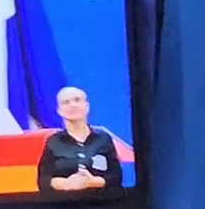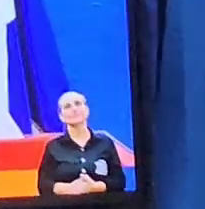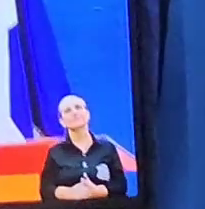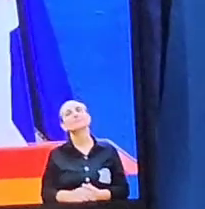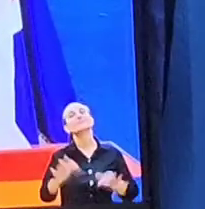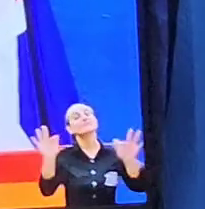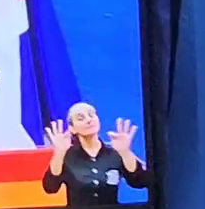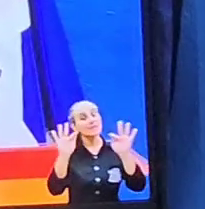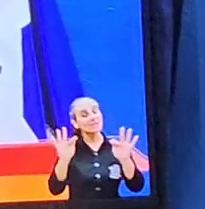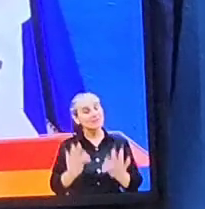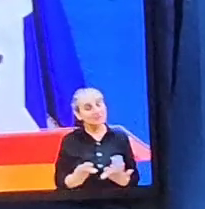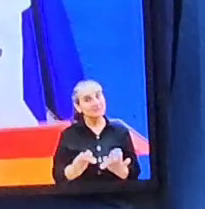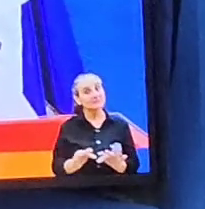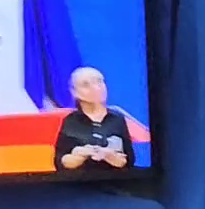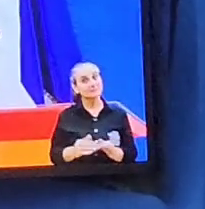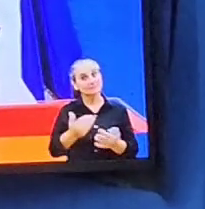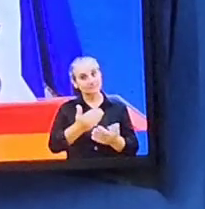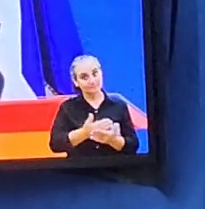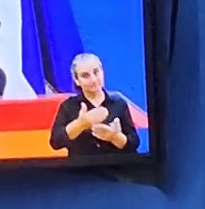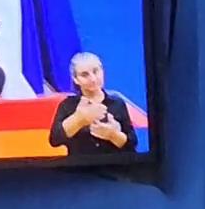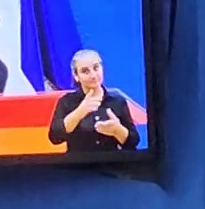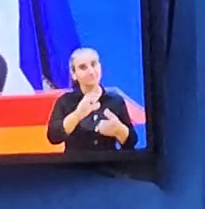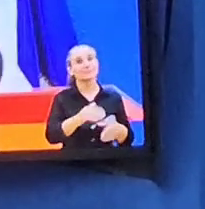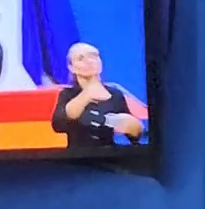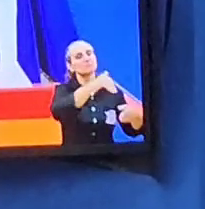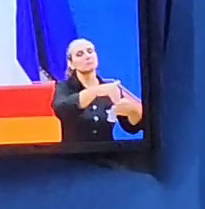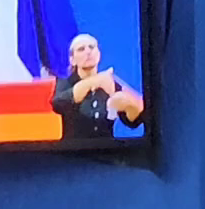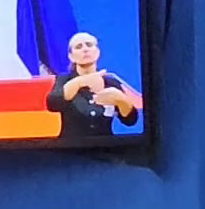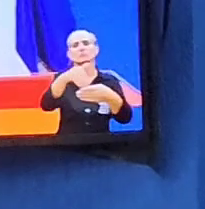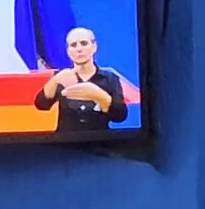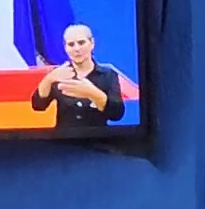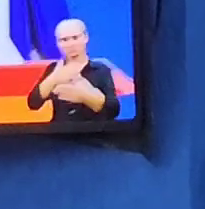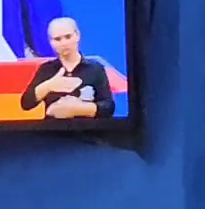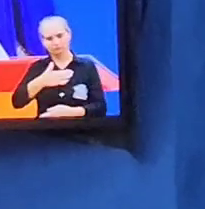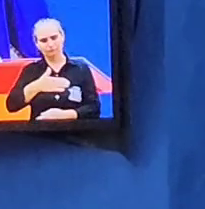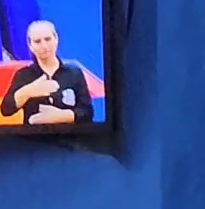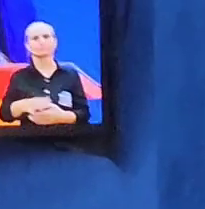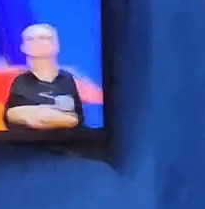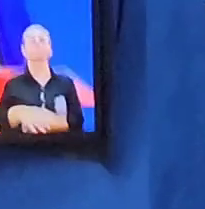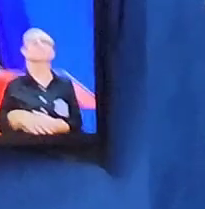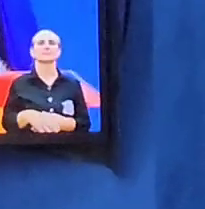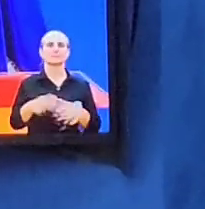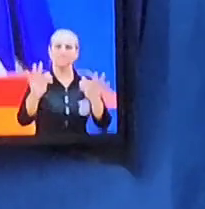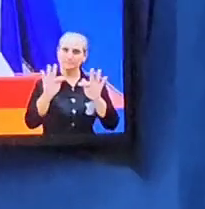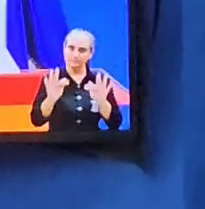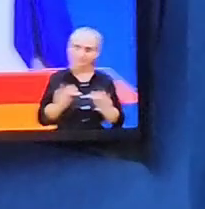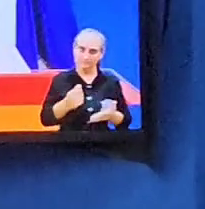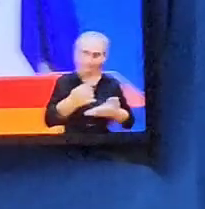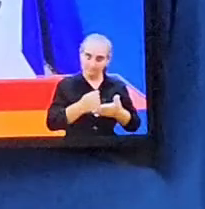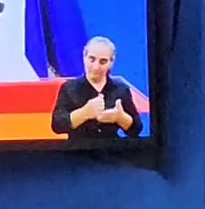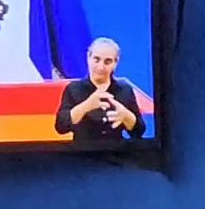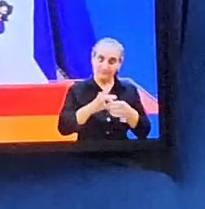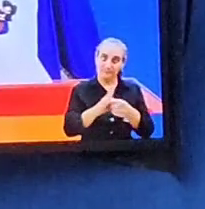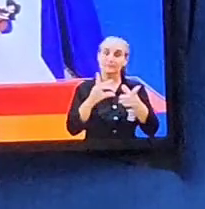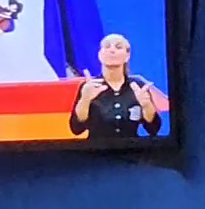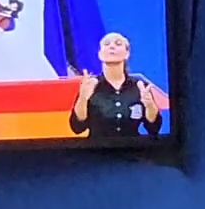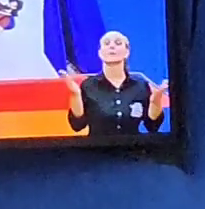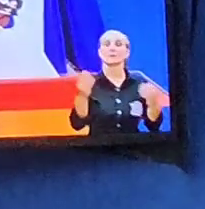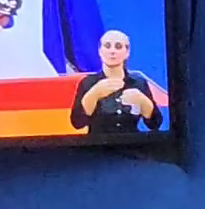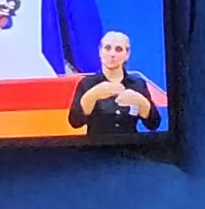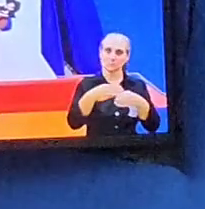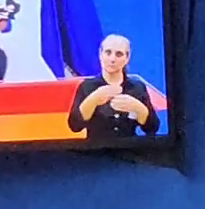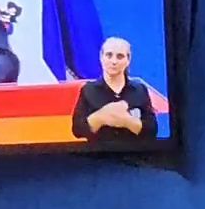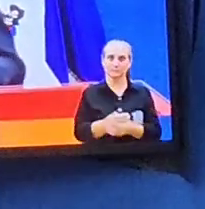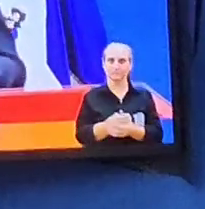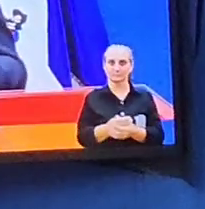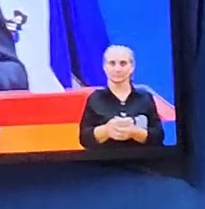ter participado do processo eleitoral, satisfeitos por ter dado a sua contribuição à democracia aqui no nosso município, e